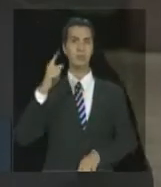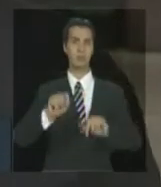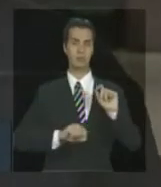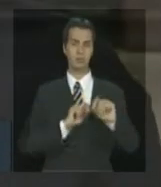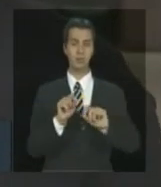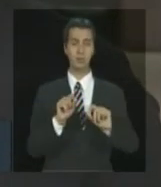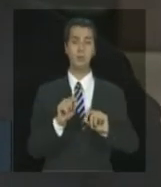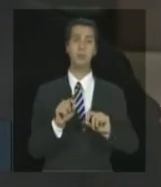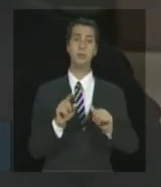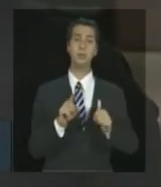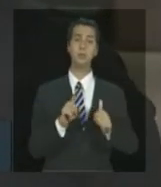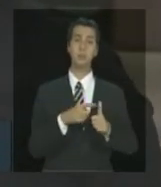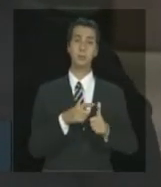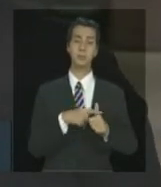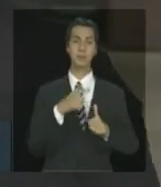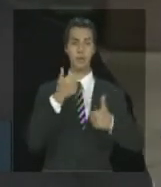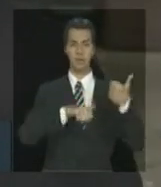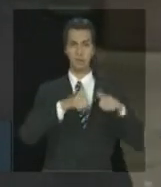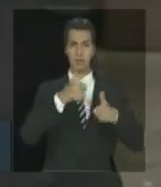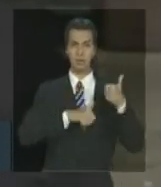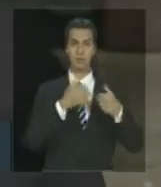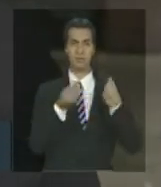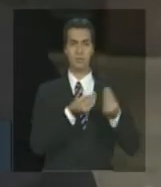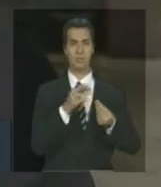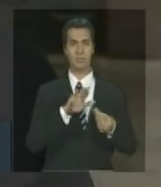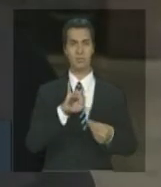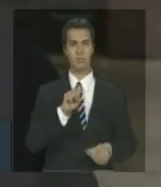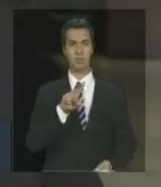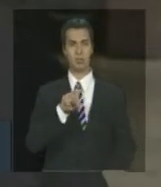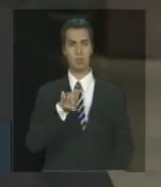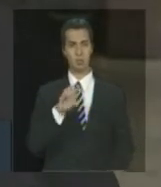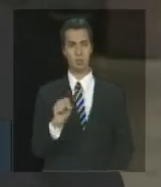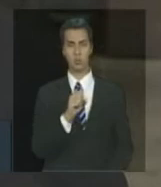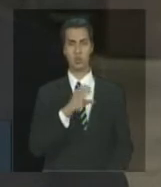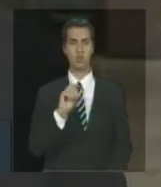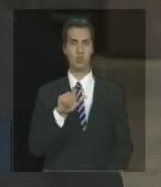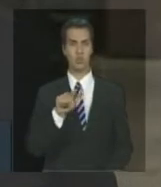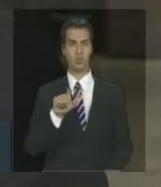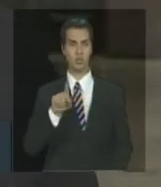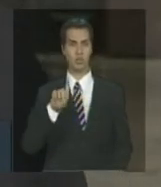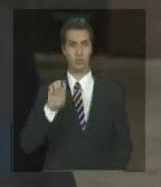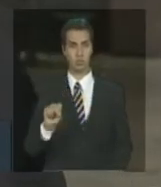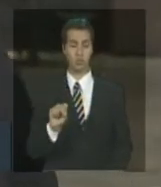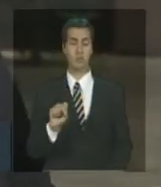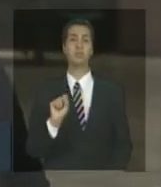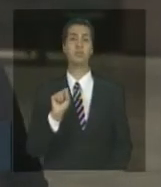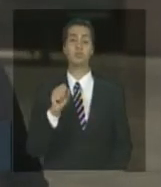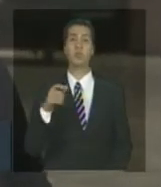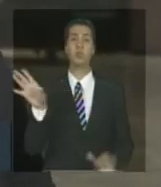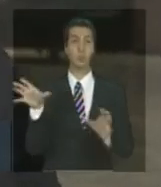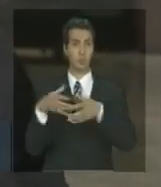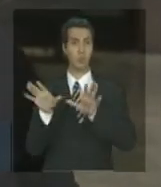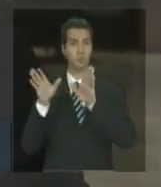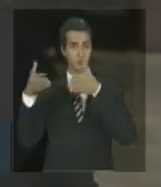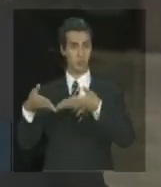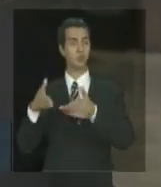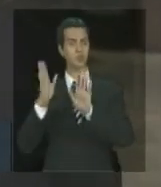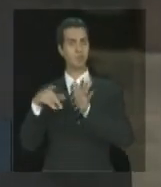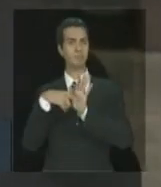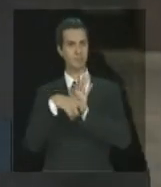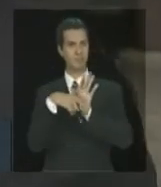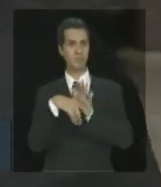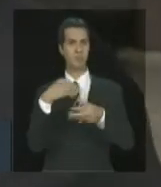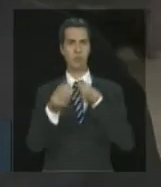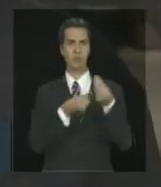uma avaliação sobre a questão de resíduos sólidos, o fórum tem um estudo a respeito do perfil de emissões associado a resíduos sólidos no Brasil.